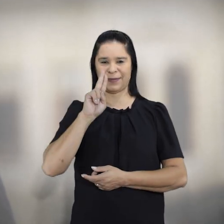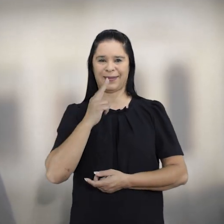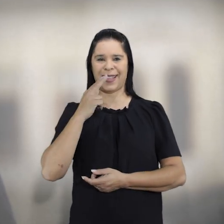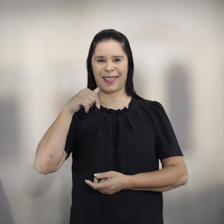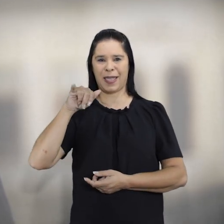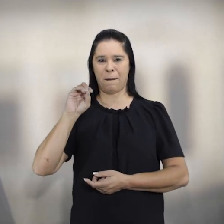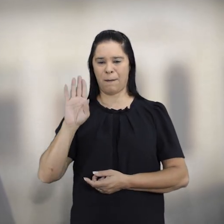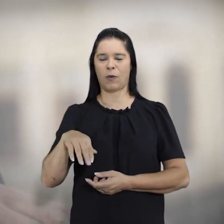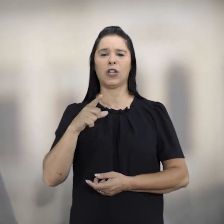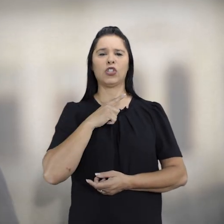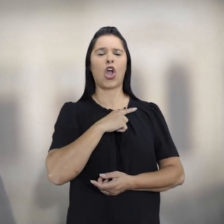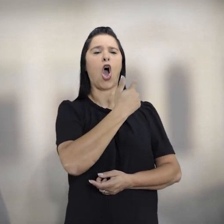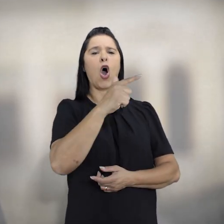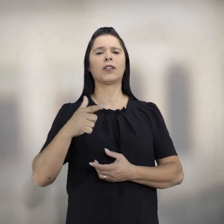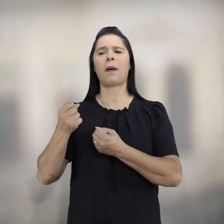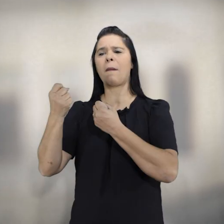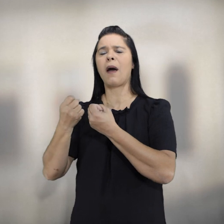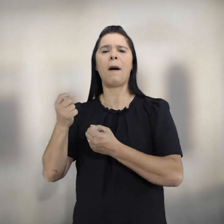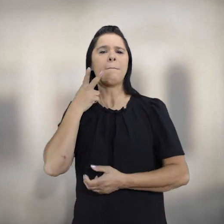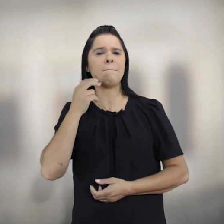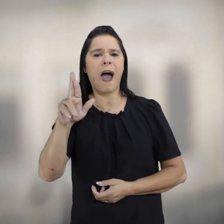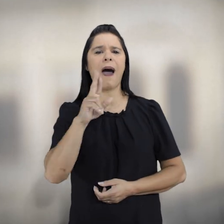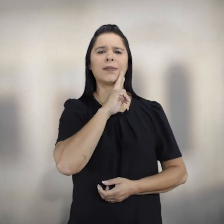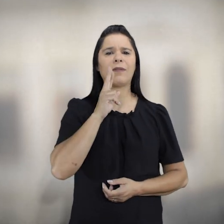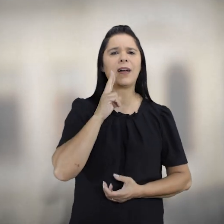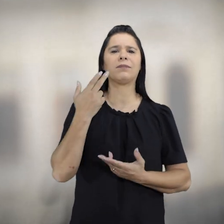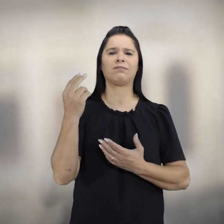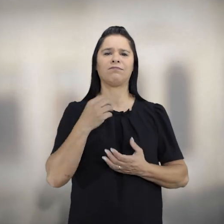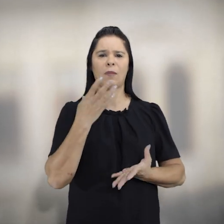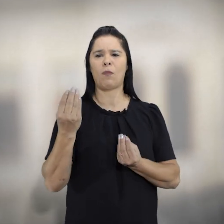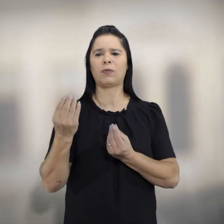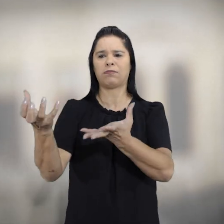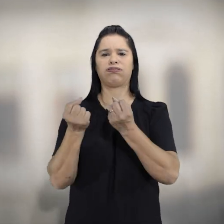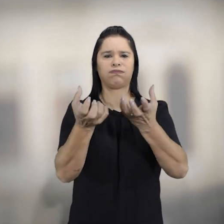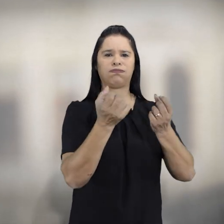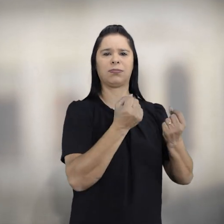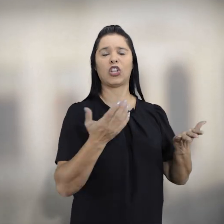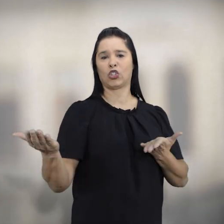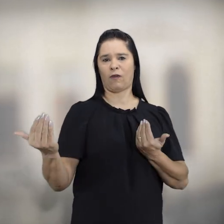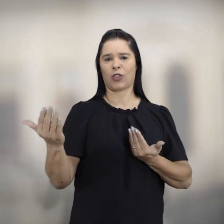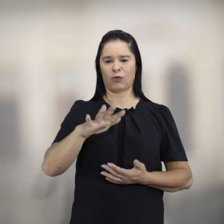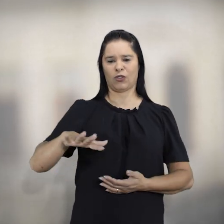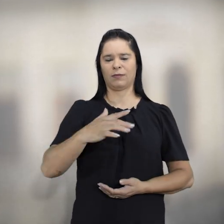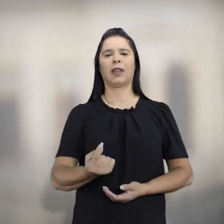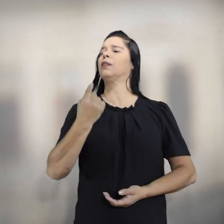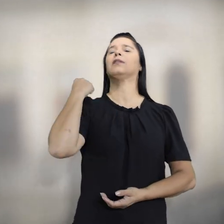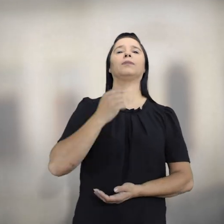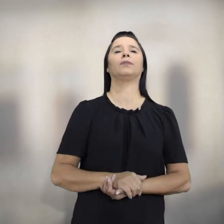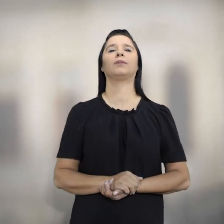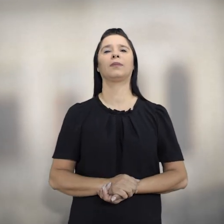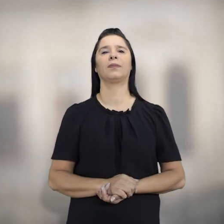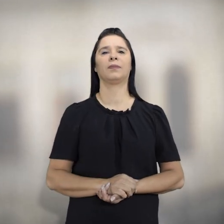inauguravam-se ali então vários outros points, justamente para absorver a clientela, que era a juventude da época. E